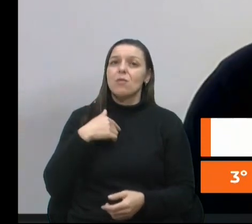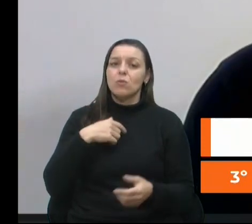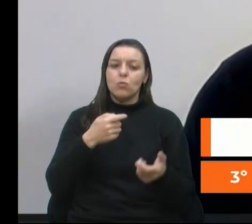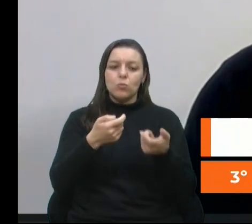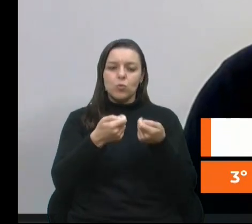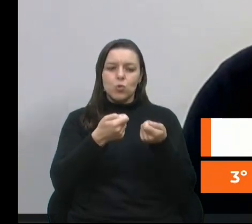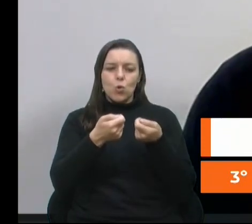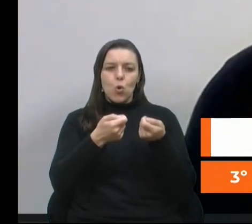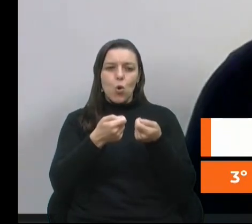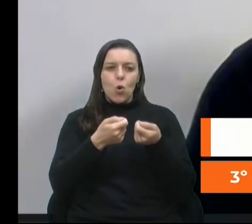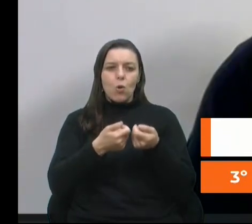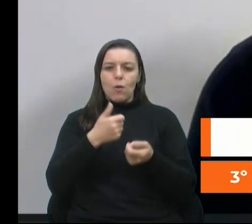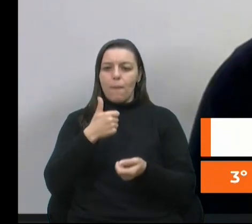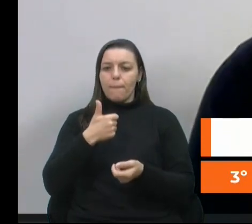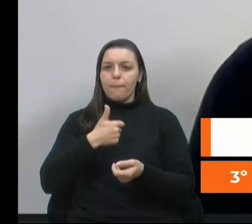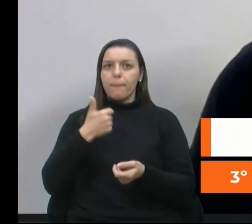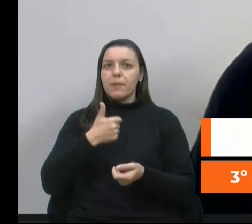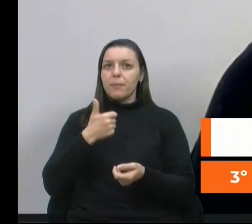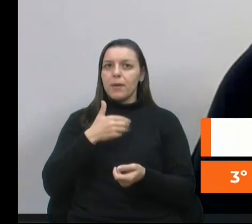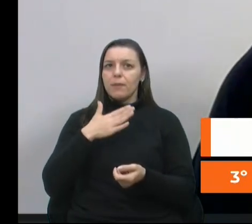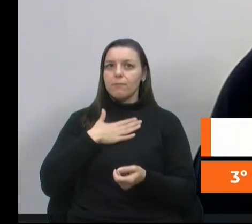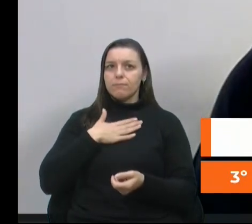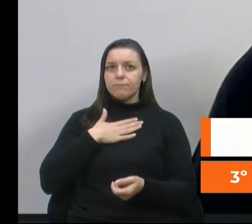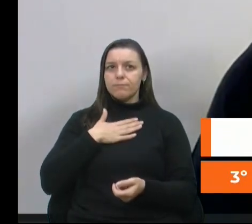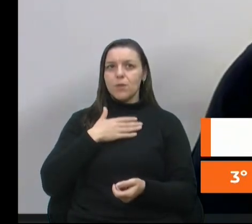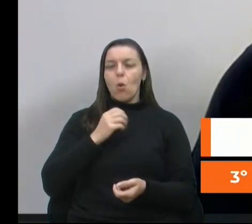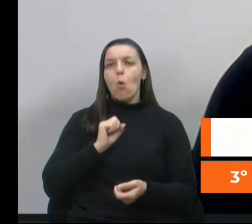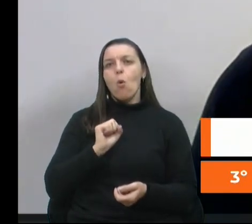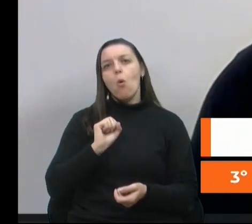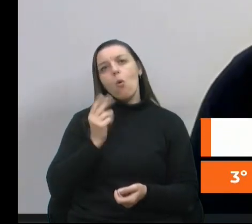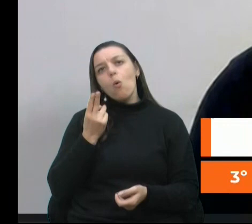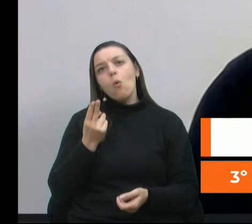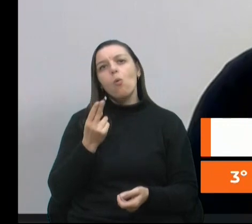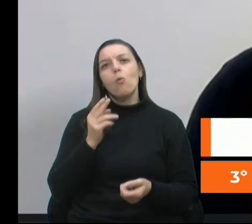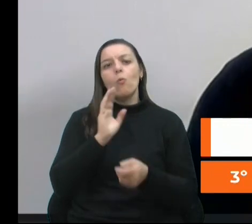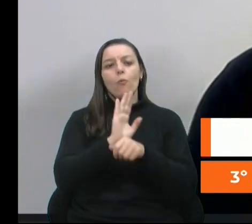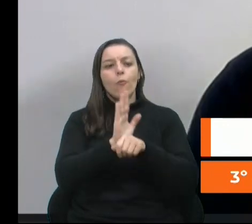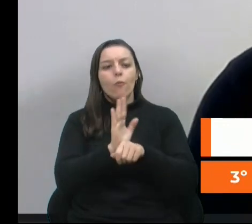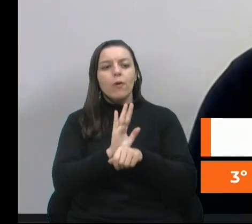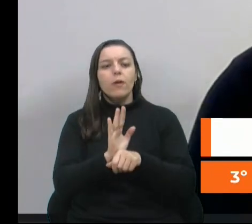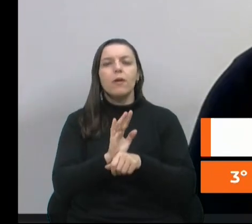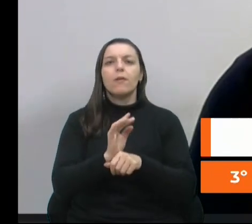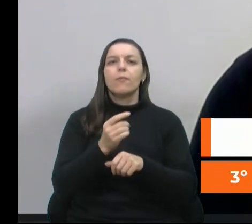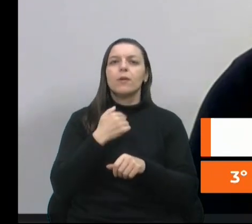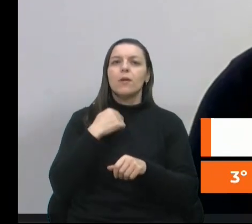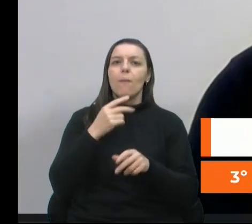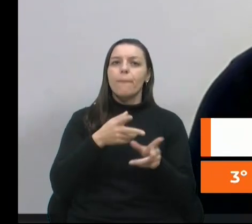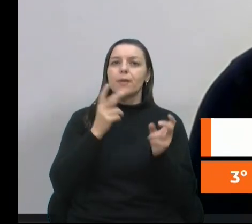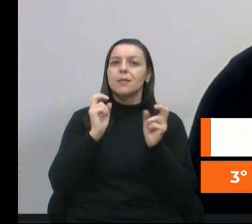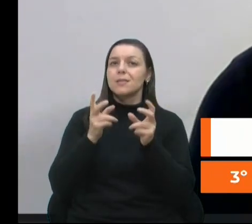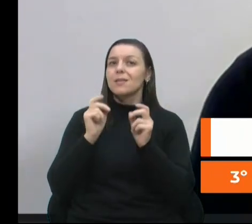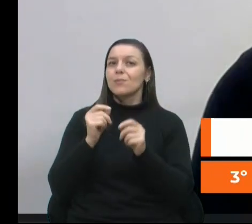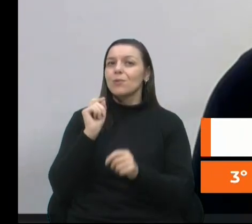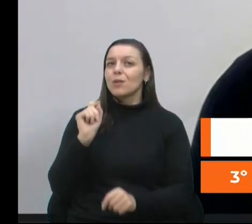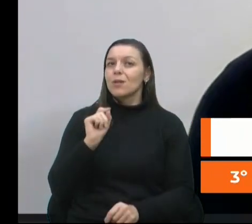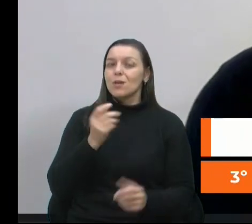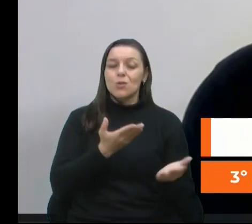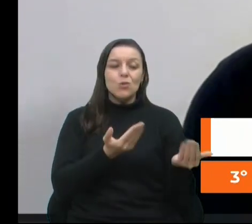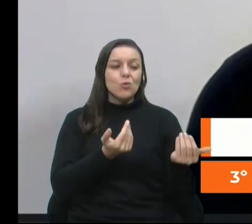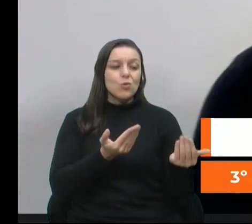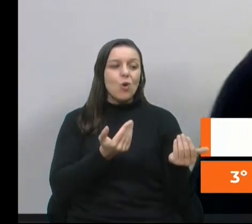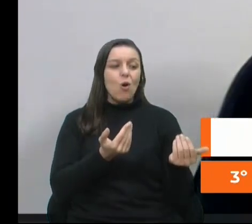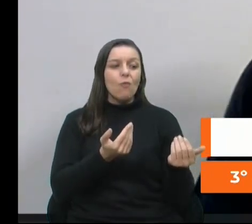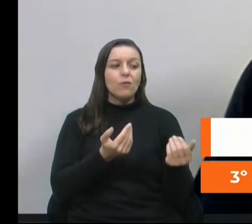jogo em primeira pessoa, se eu estou numa série ou em um filme onde eu vejo